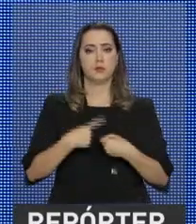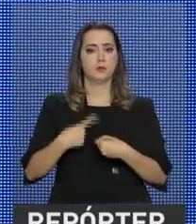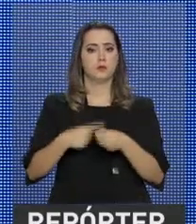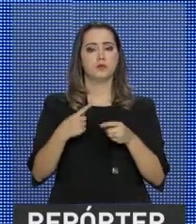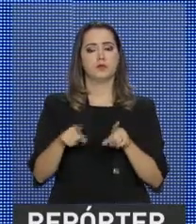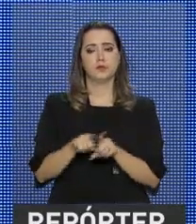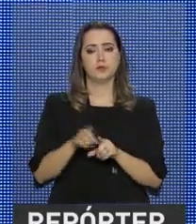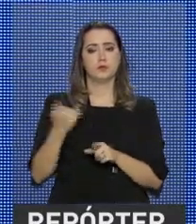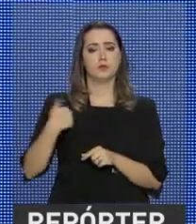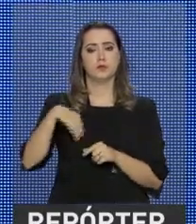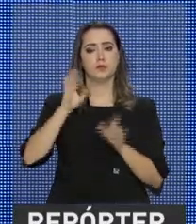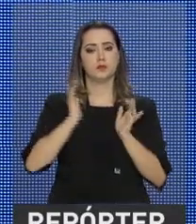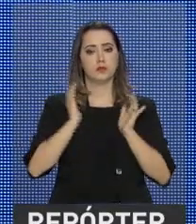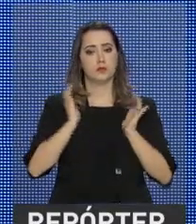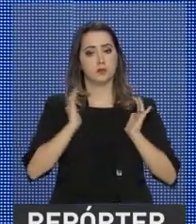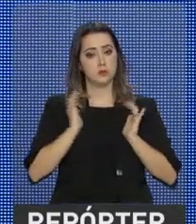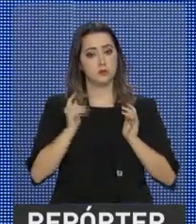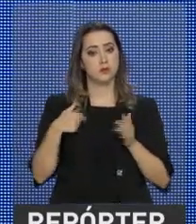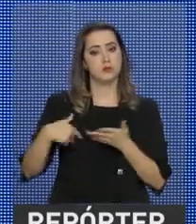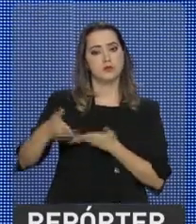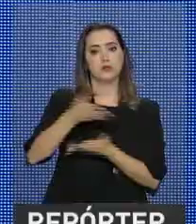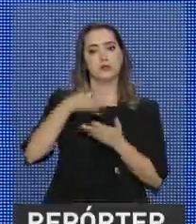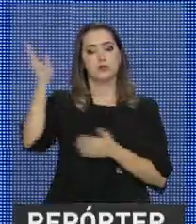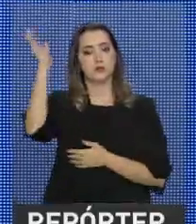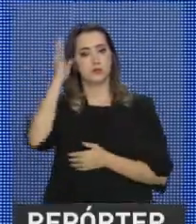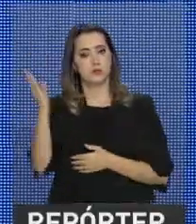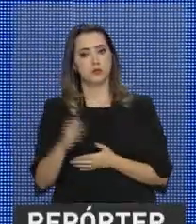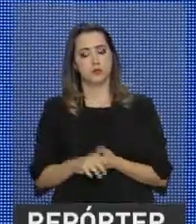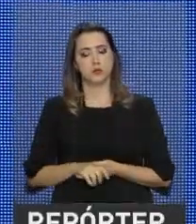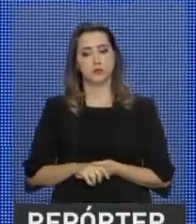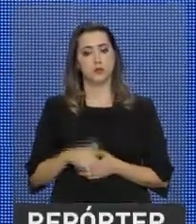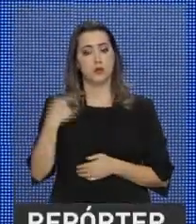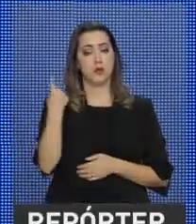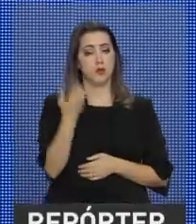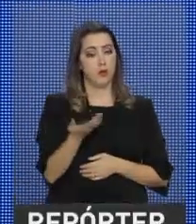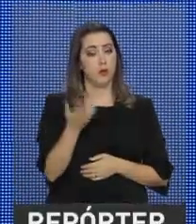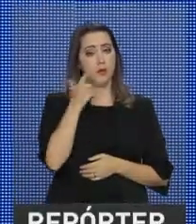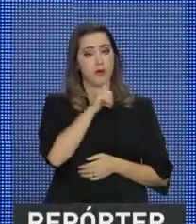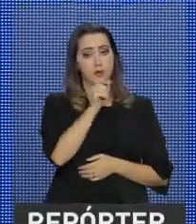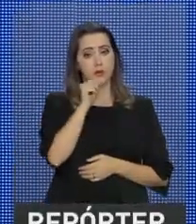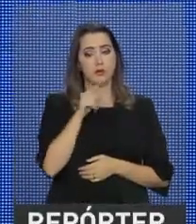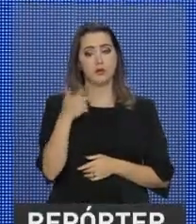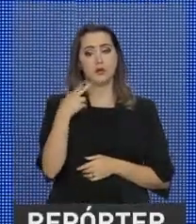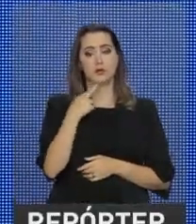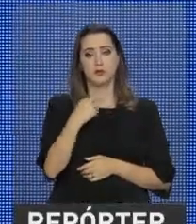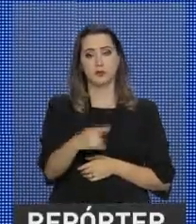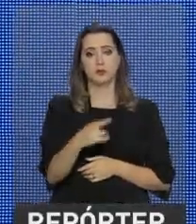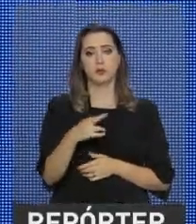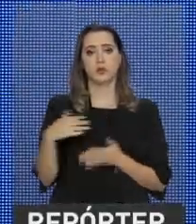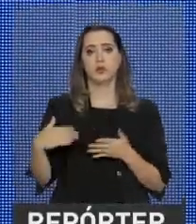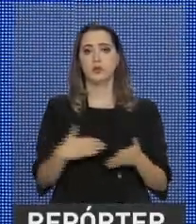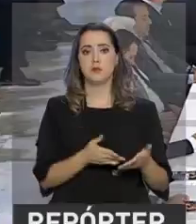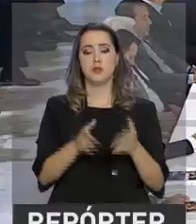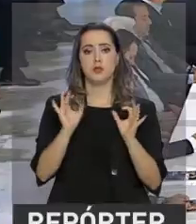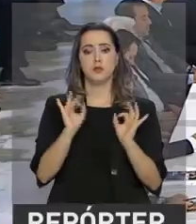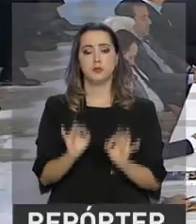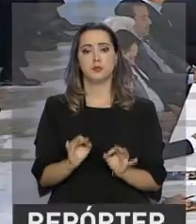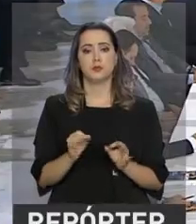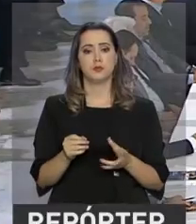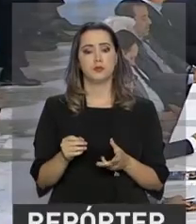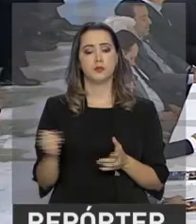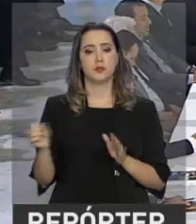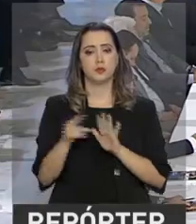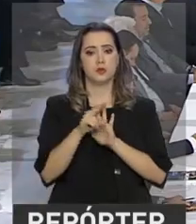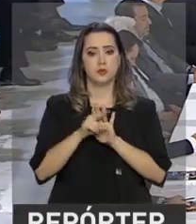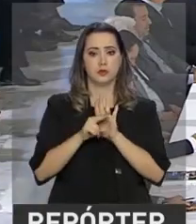mais riquezas circulando no país. E para alcançar esses resultados e colocar o país nos eixos, as